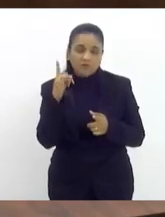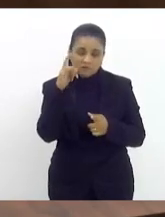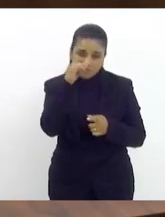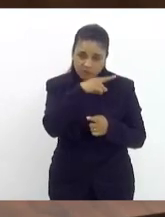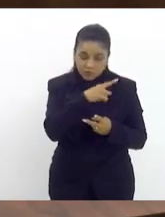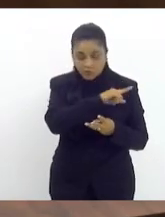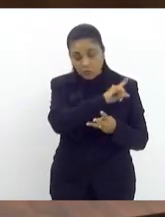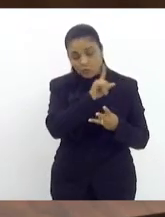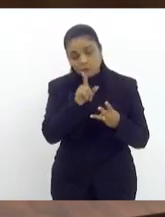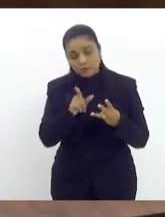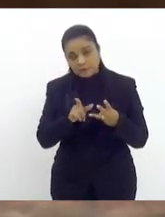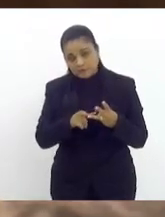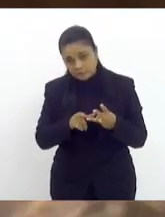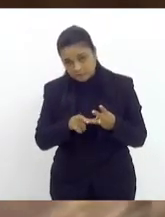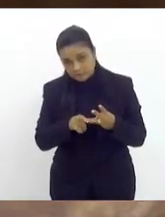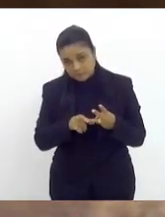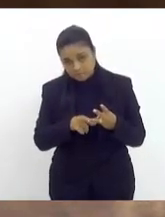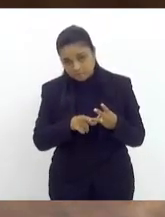três, que